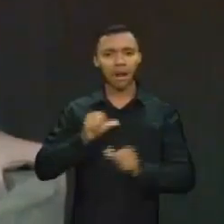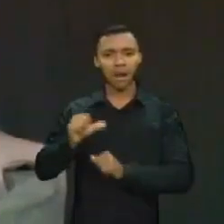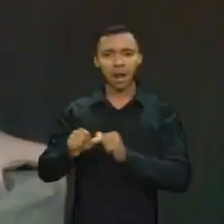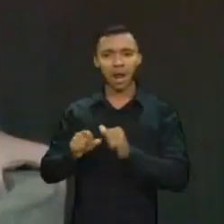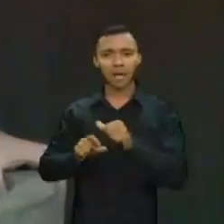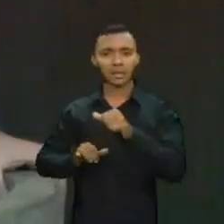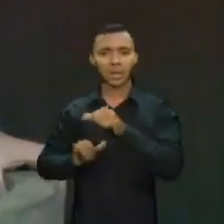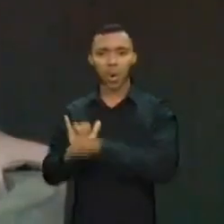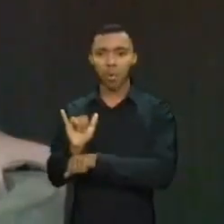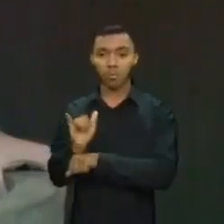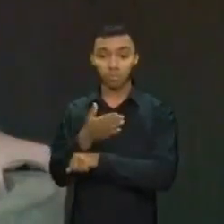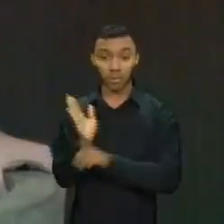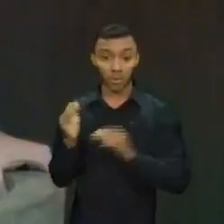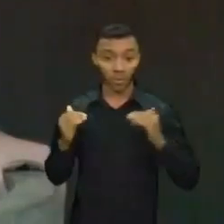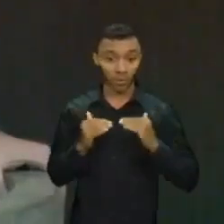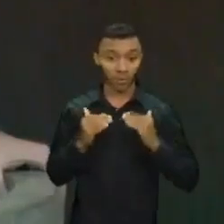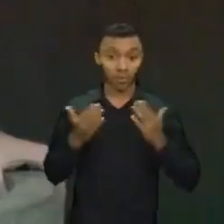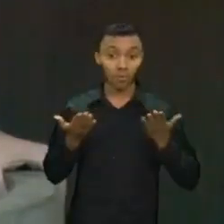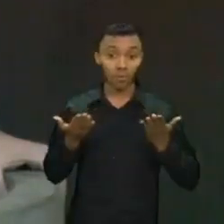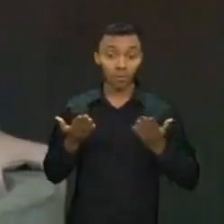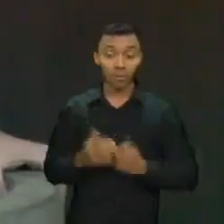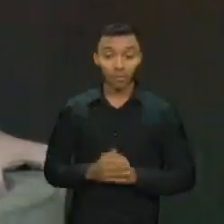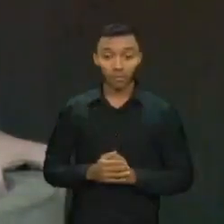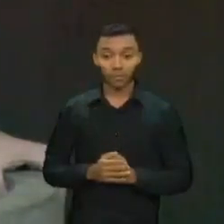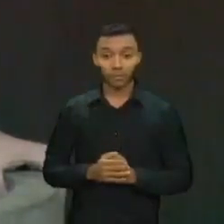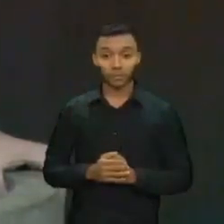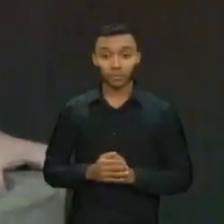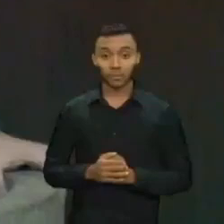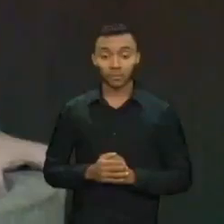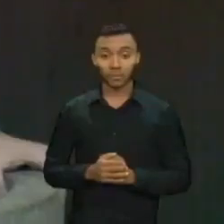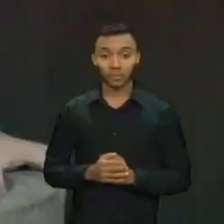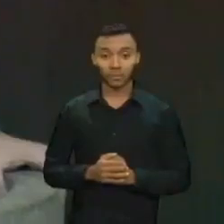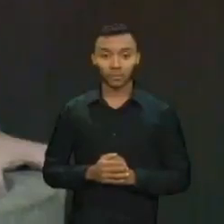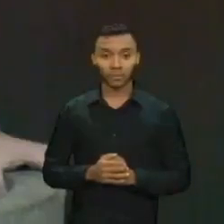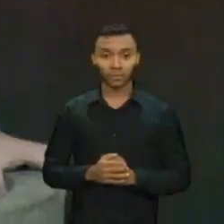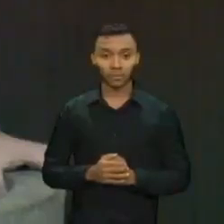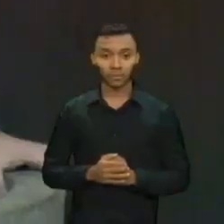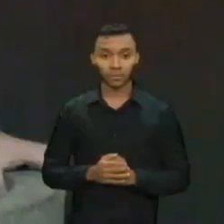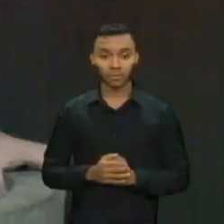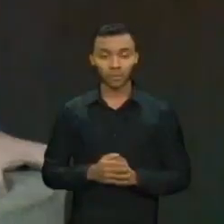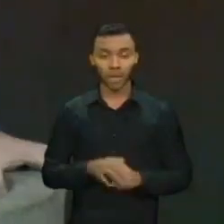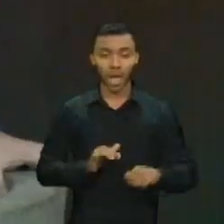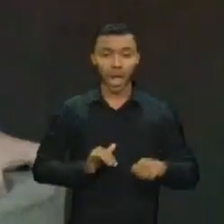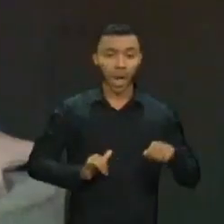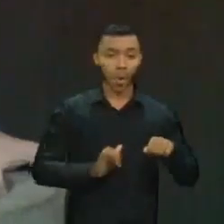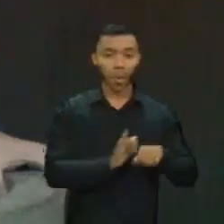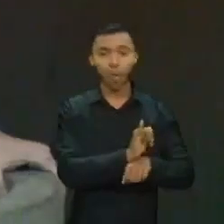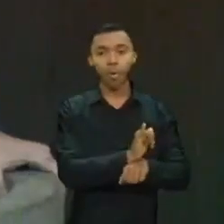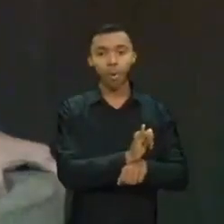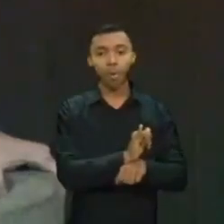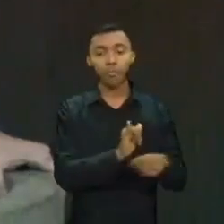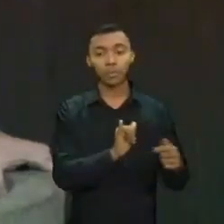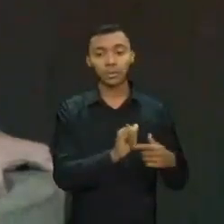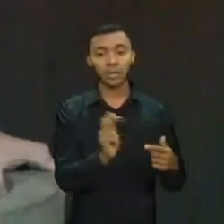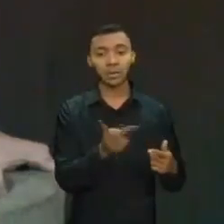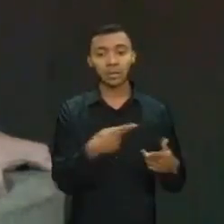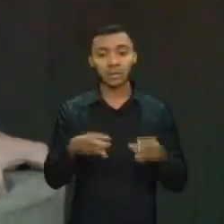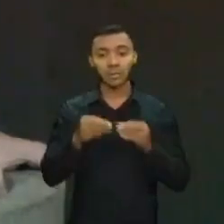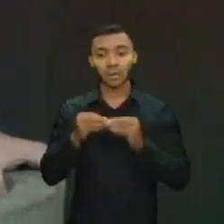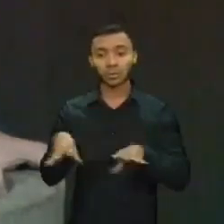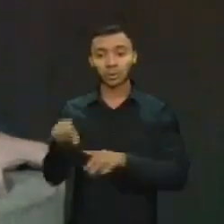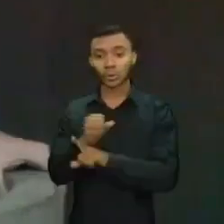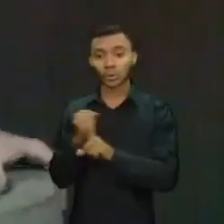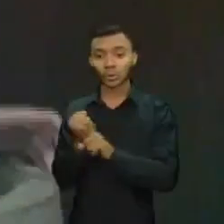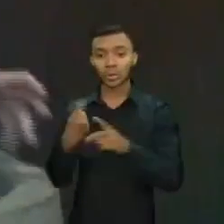O golpismo, ele desestabiliza economicamente, socialmente, politicamente